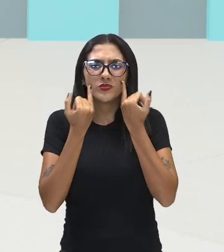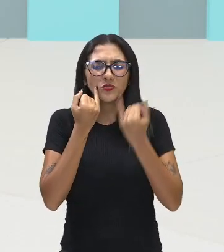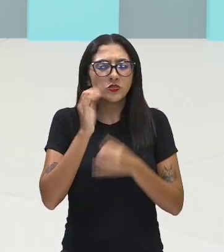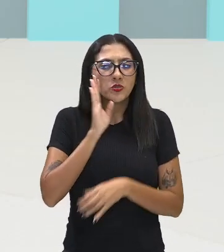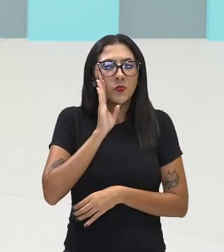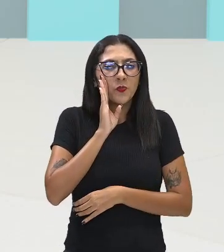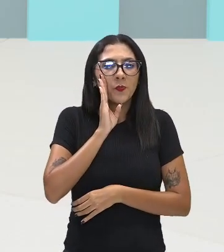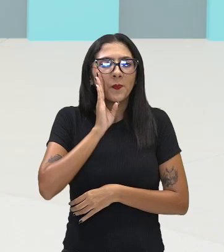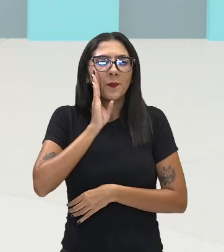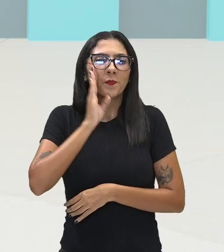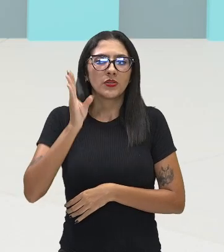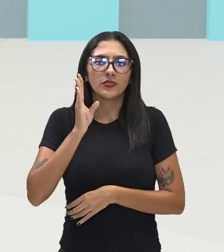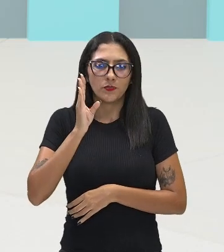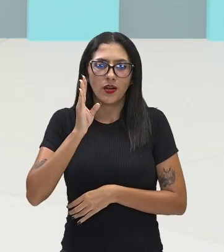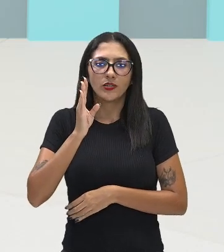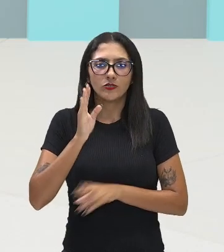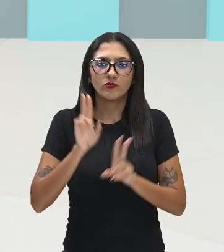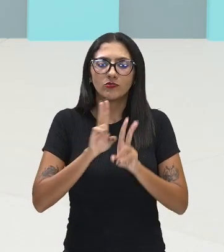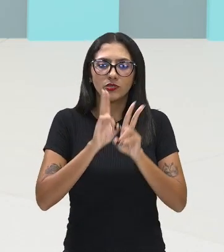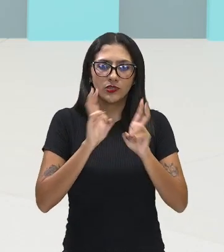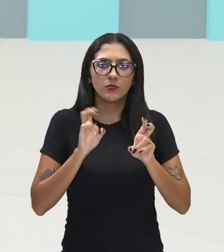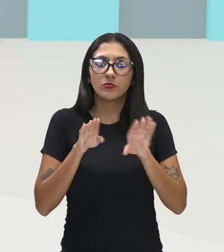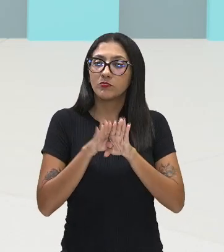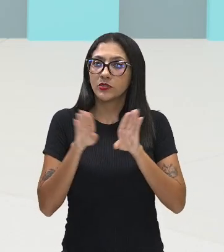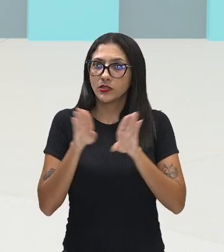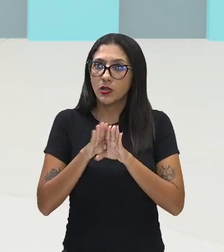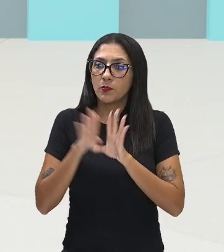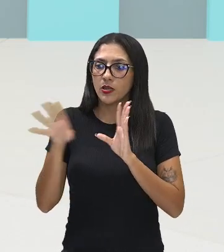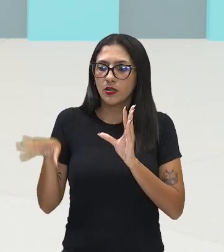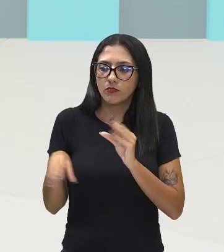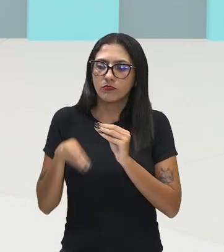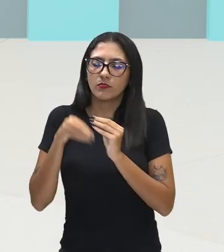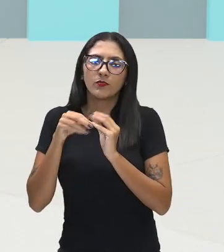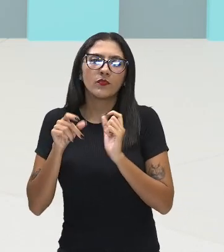e colocando também o ponto de vista, né?